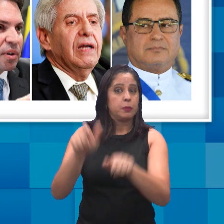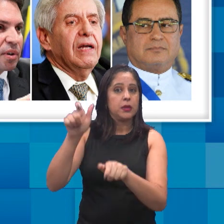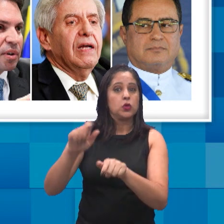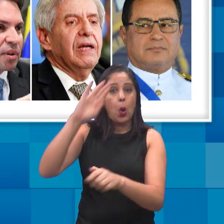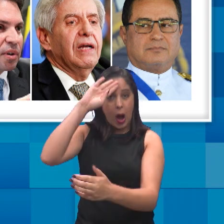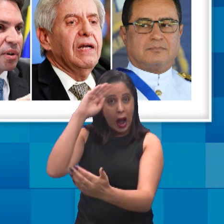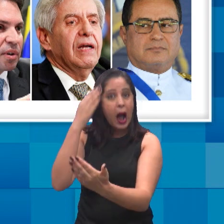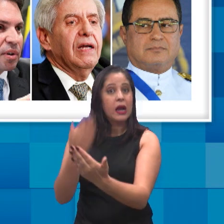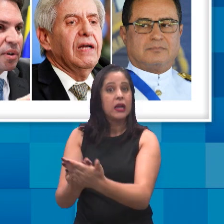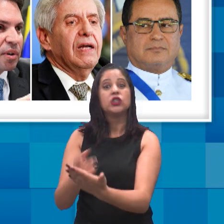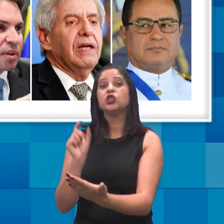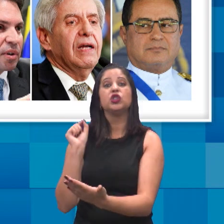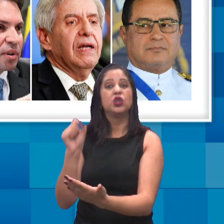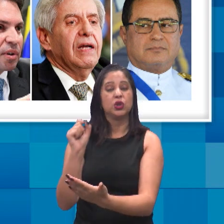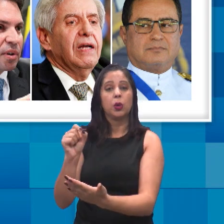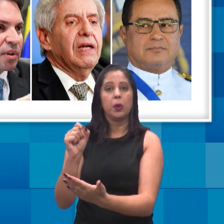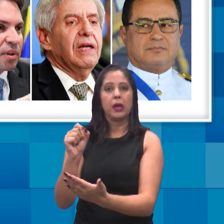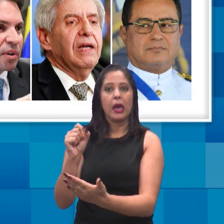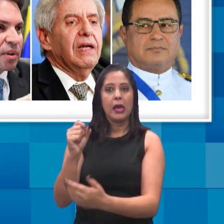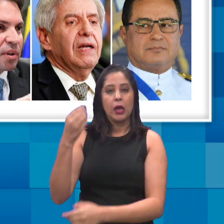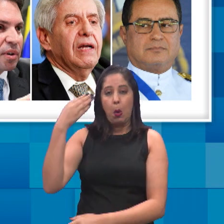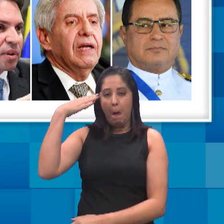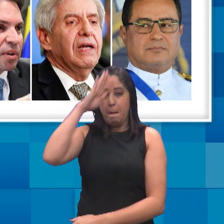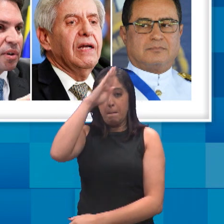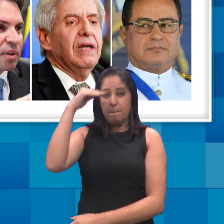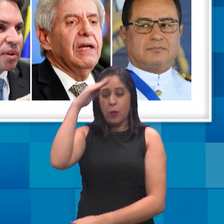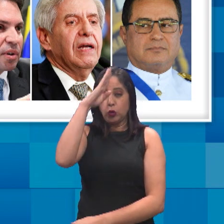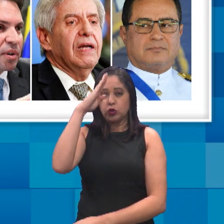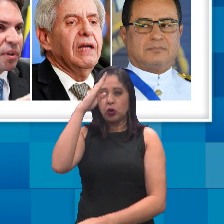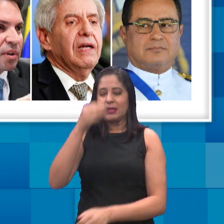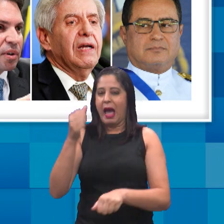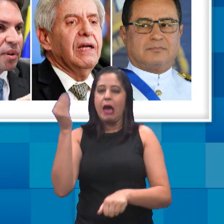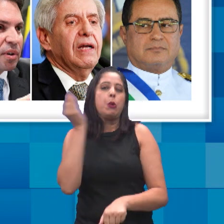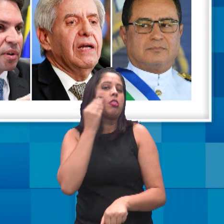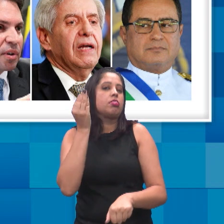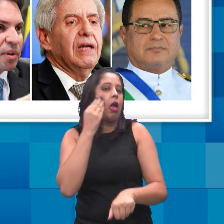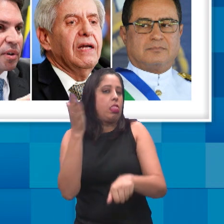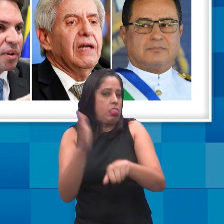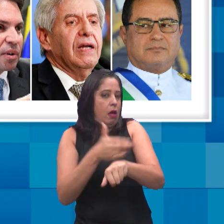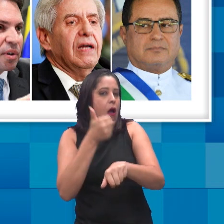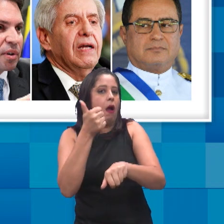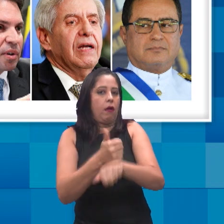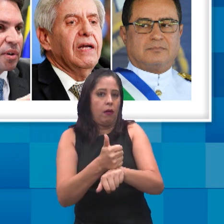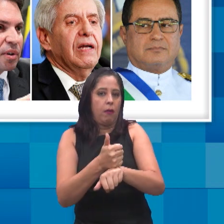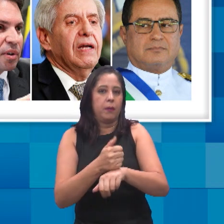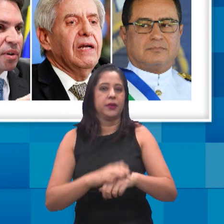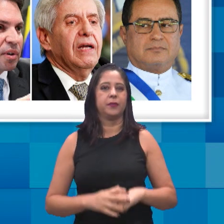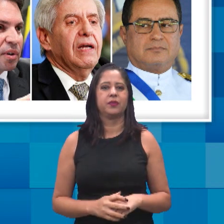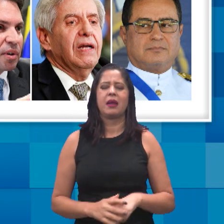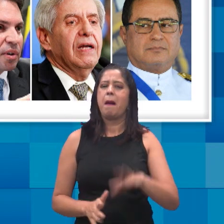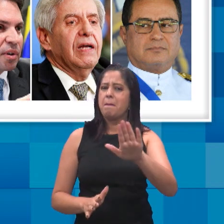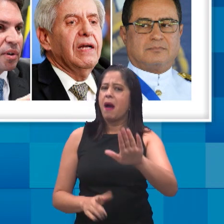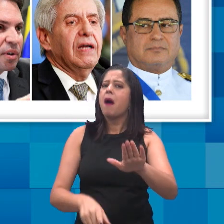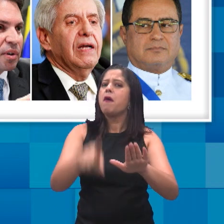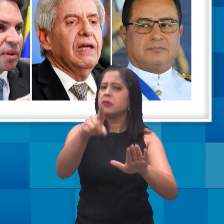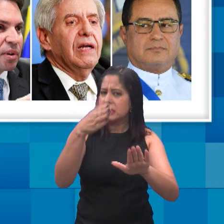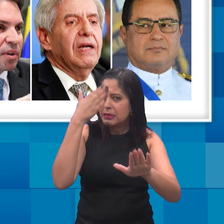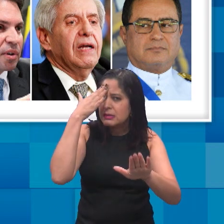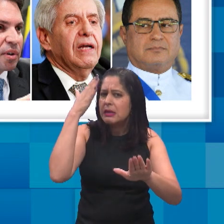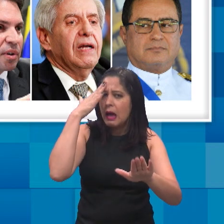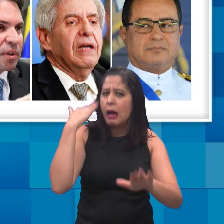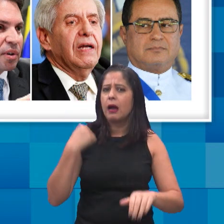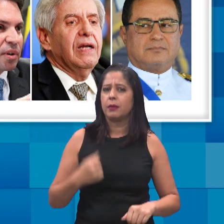Bolsonaro teve participação na tentativa de golpe. Mas você sabe que,